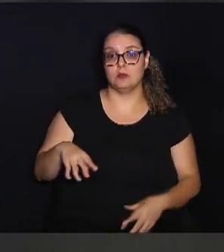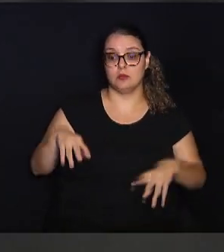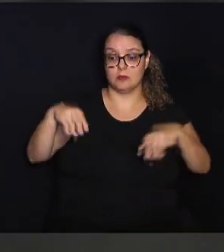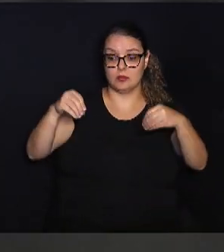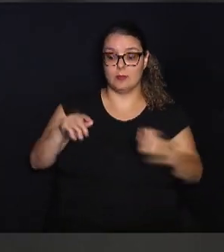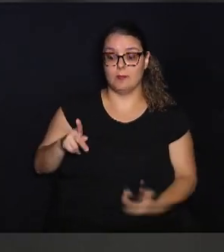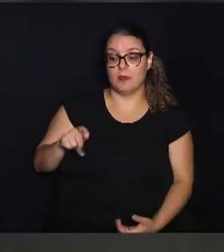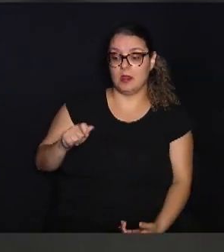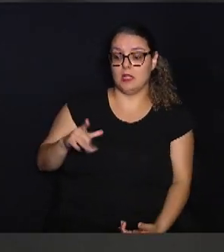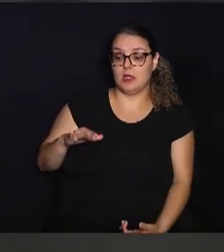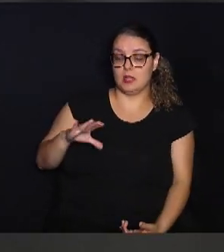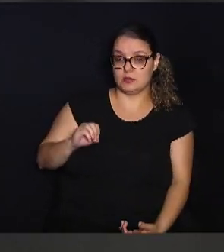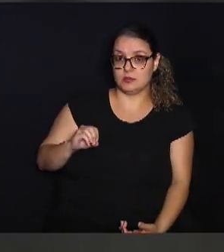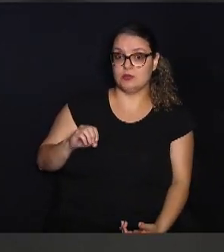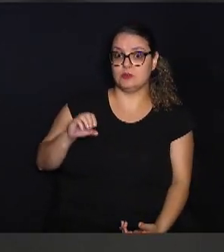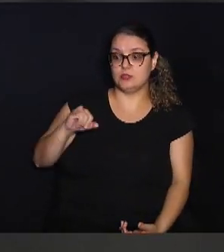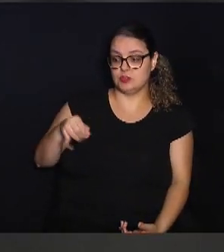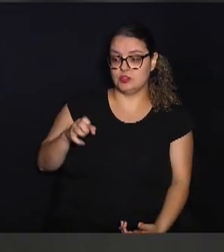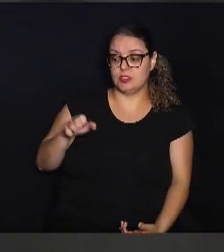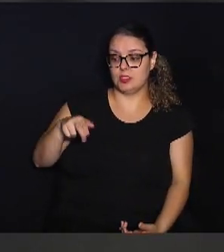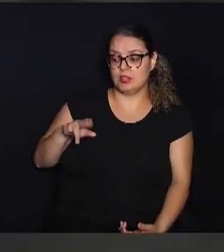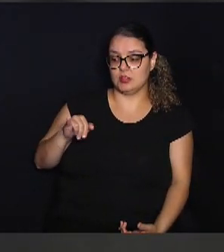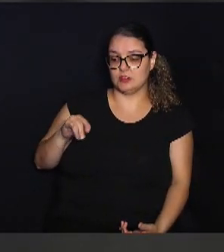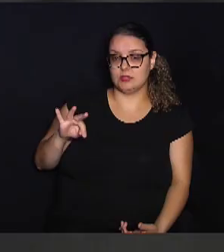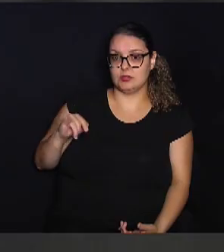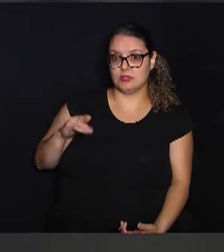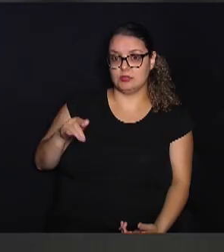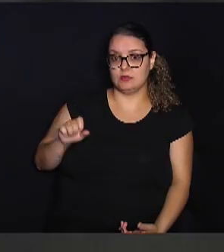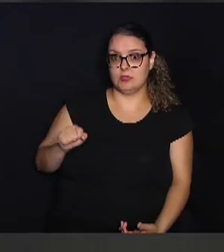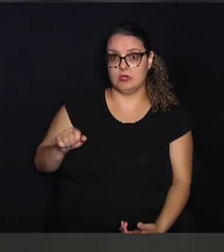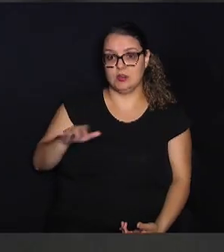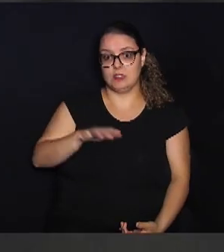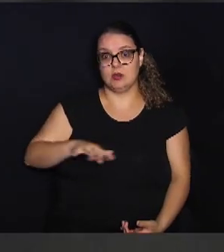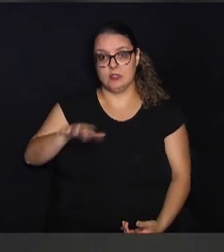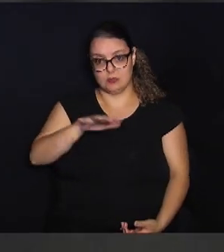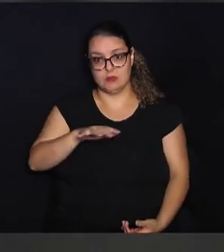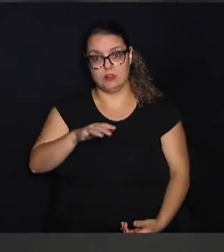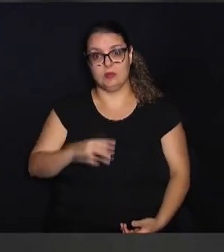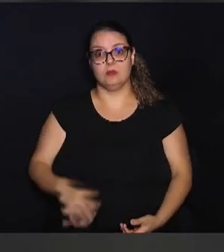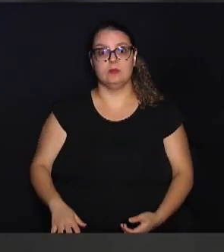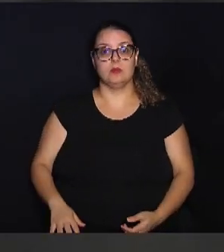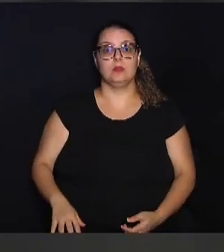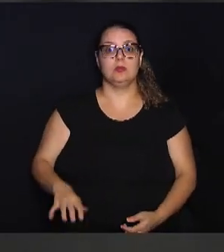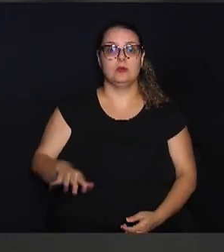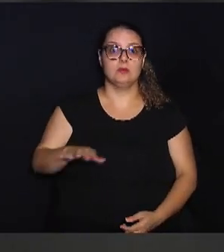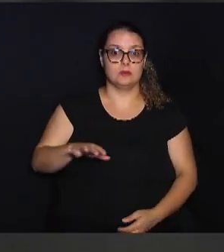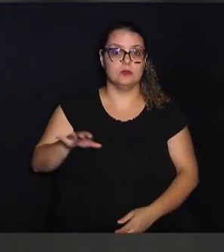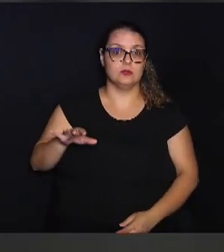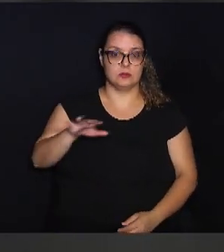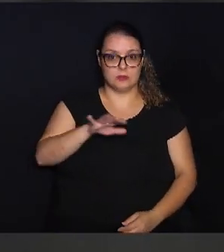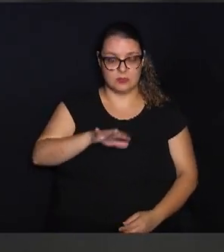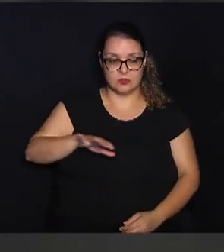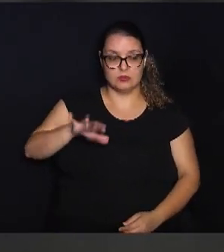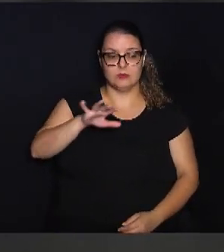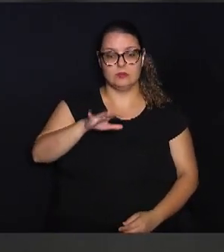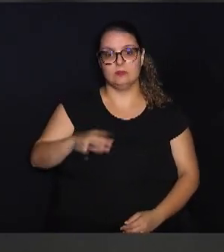Jequitibás e na esfera judicial do município também. Então, eu estou escrevendo um livro sobre isso para